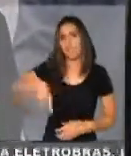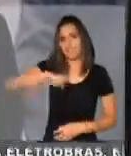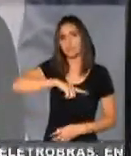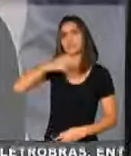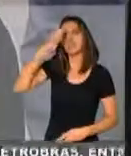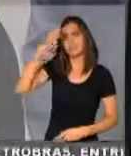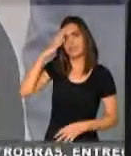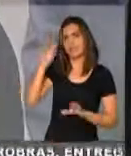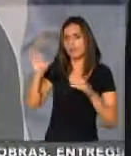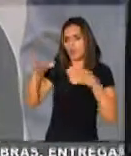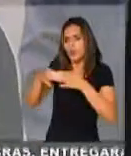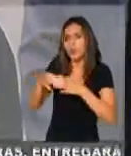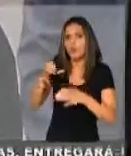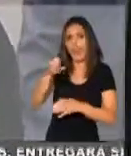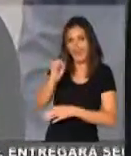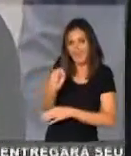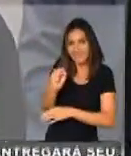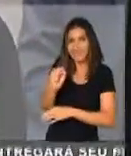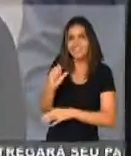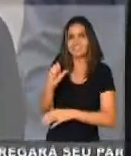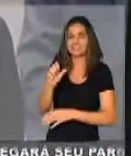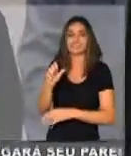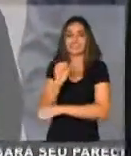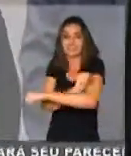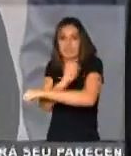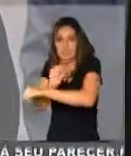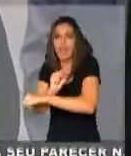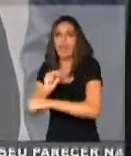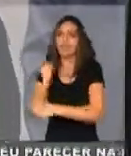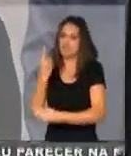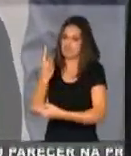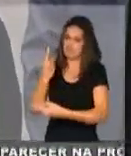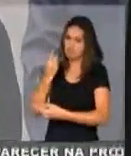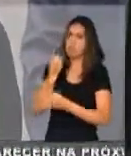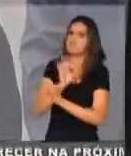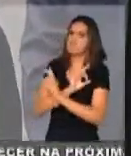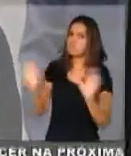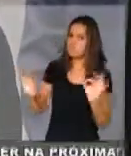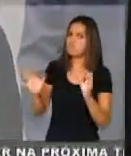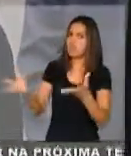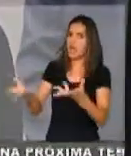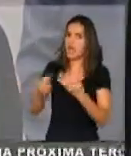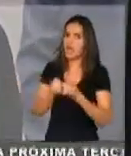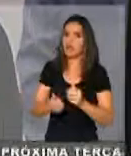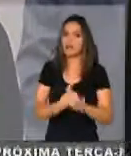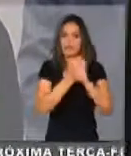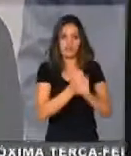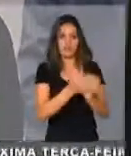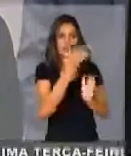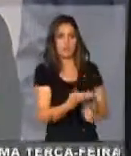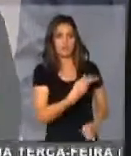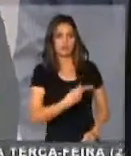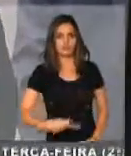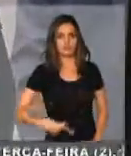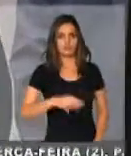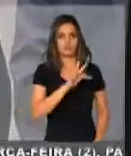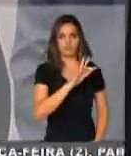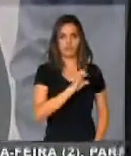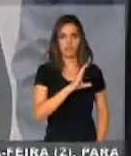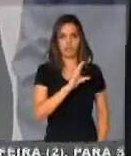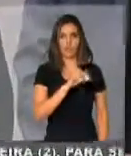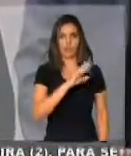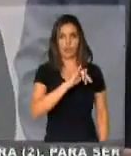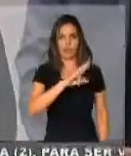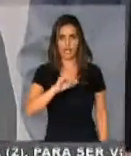Sistema S é muito eficiente. Cumprimento, portanto, o presidente da FEComércio, doutor